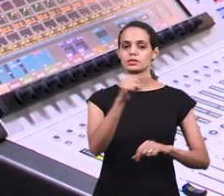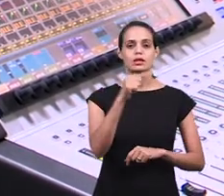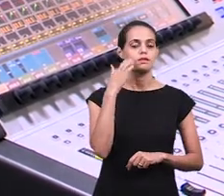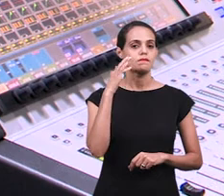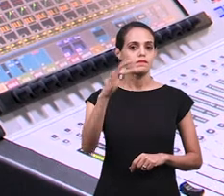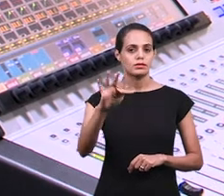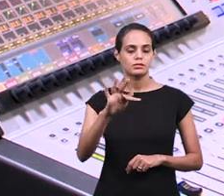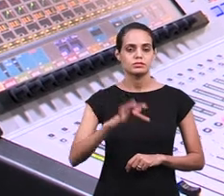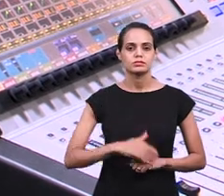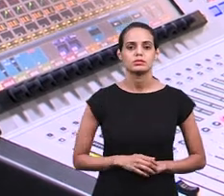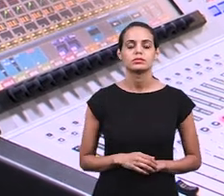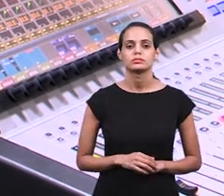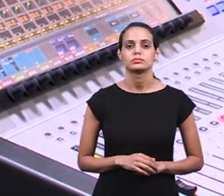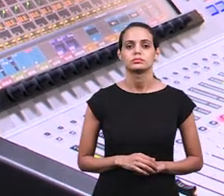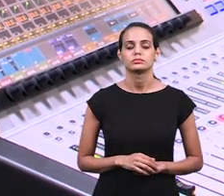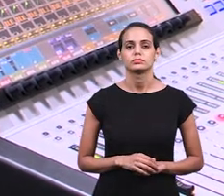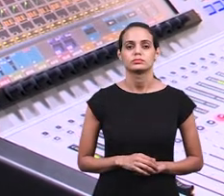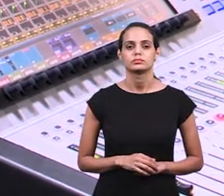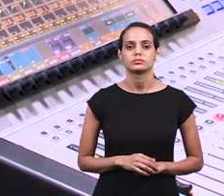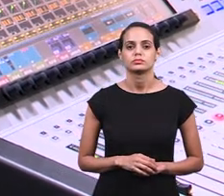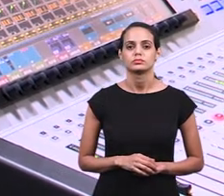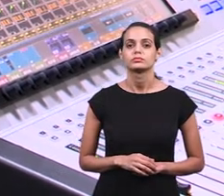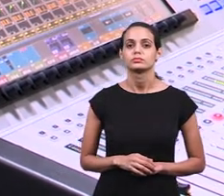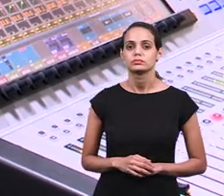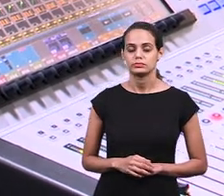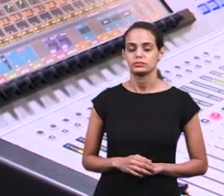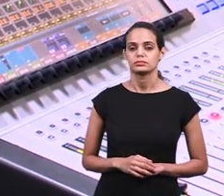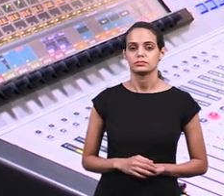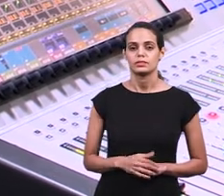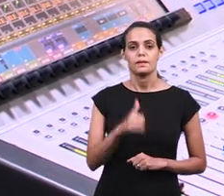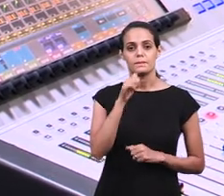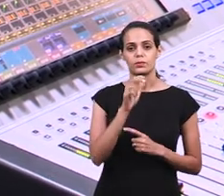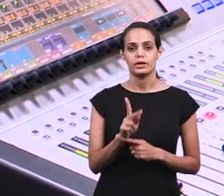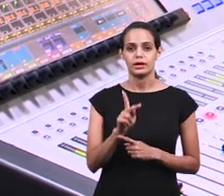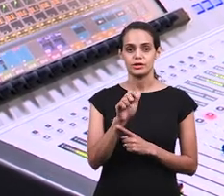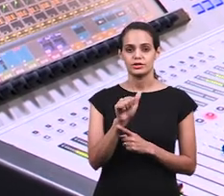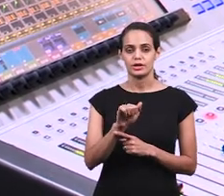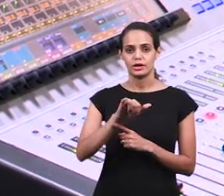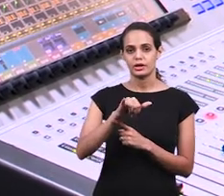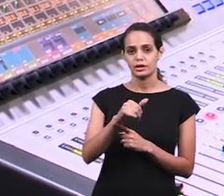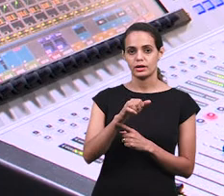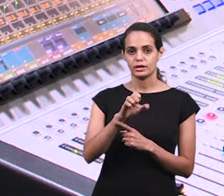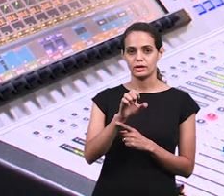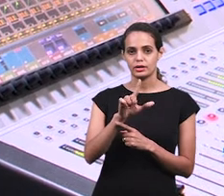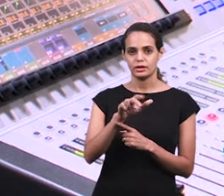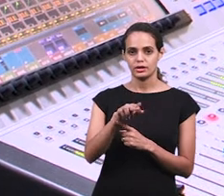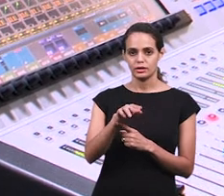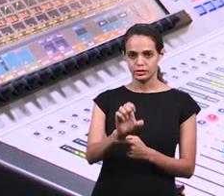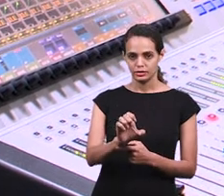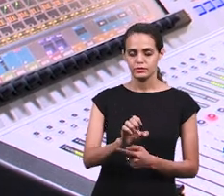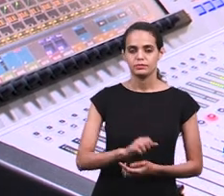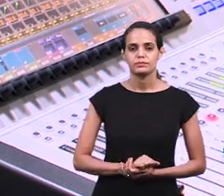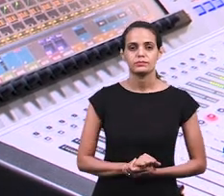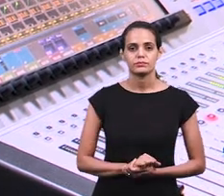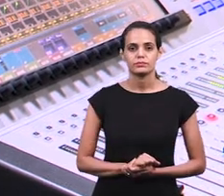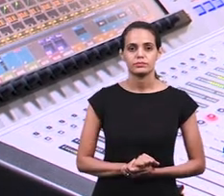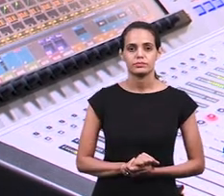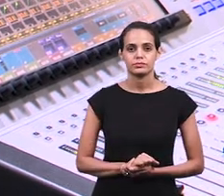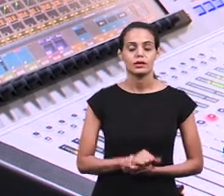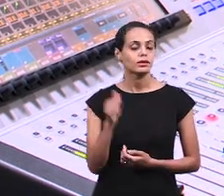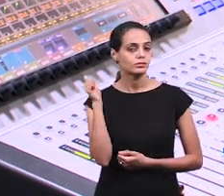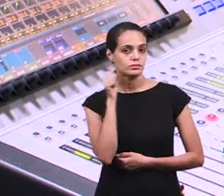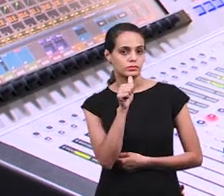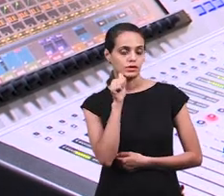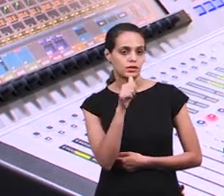da França, da nossa irmã ali da Igreja de Paris, que é a nossa irmã Jaqueline Amaro Ferreira Billy. A